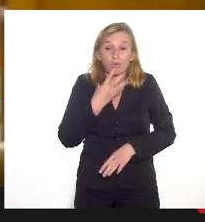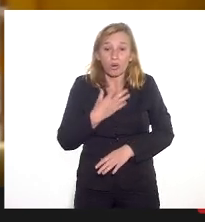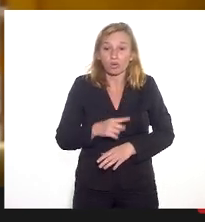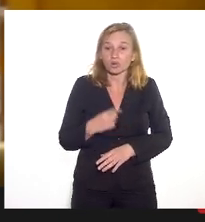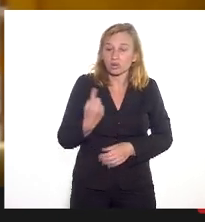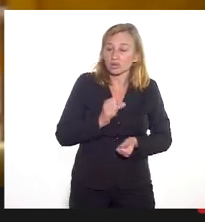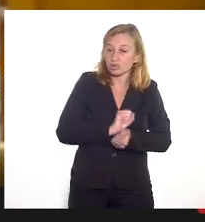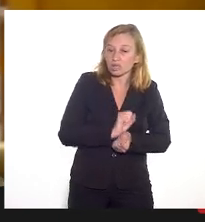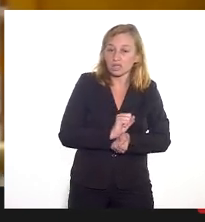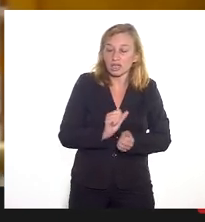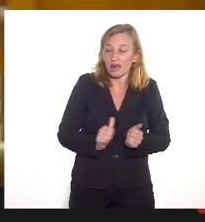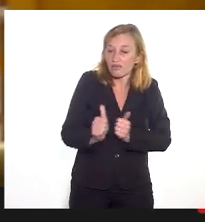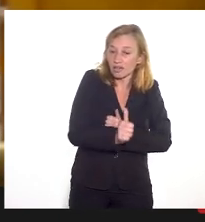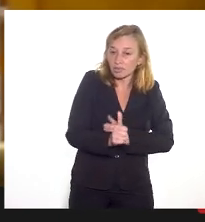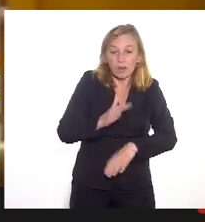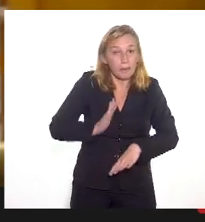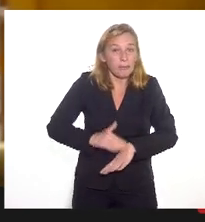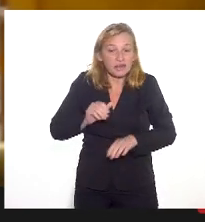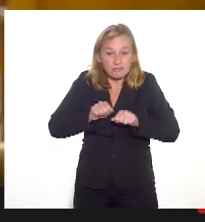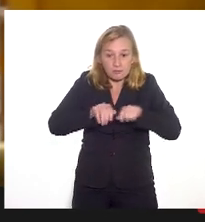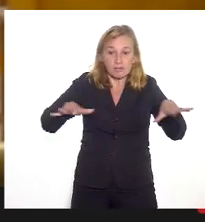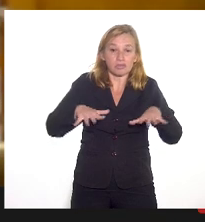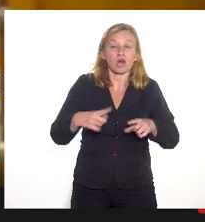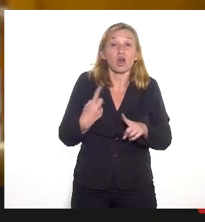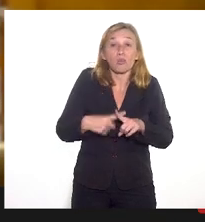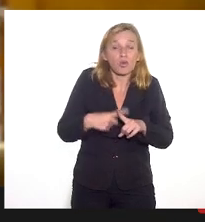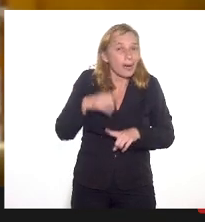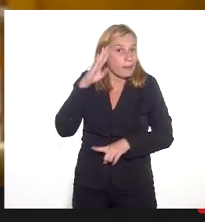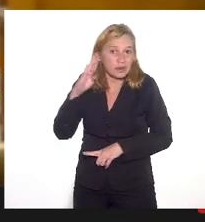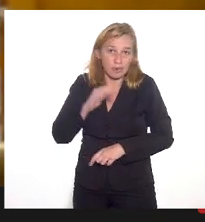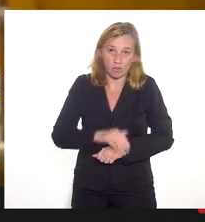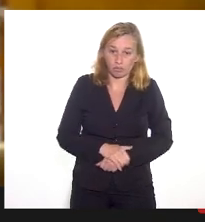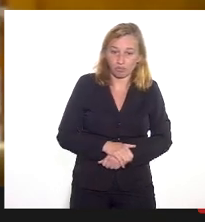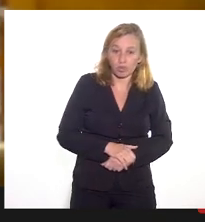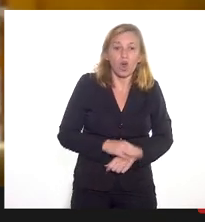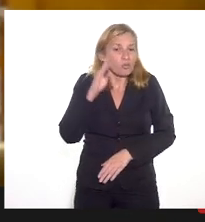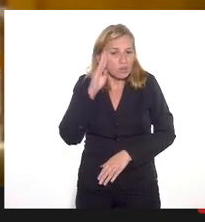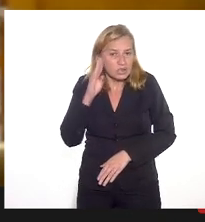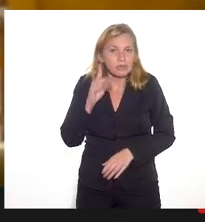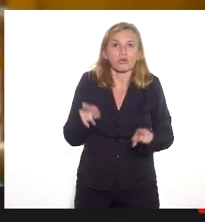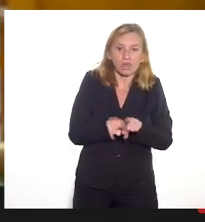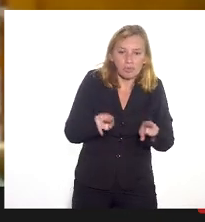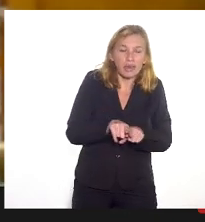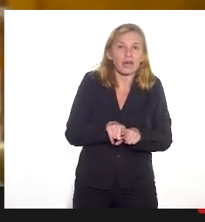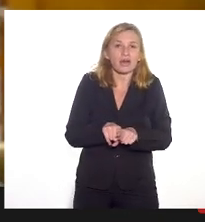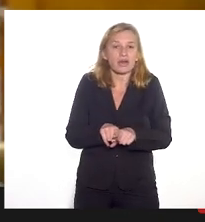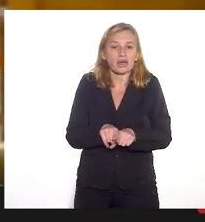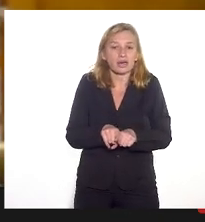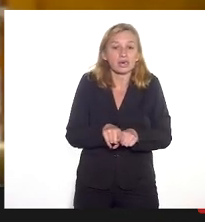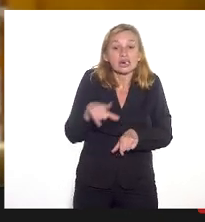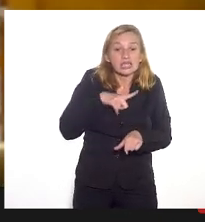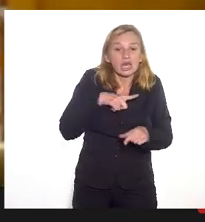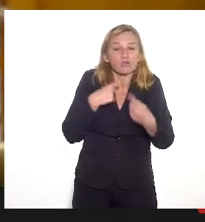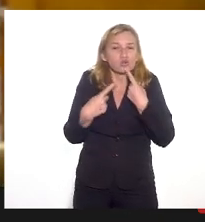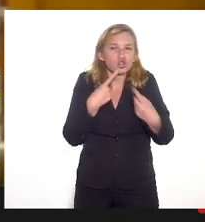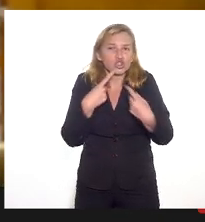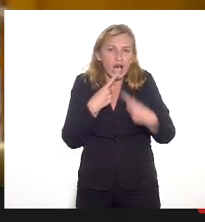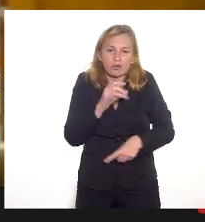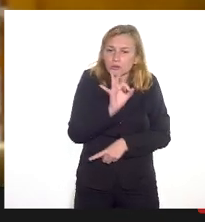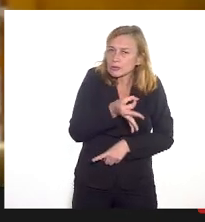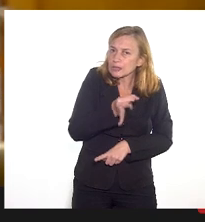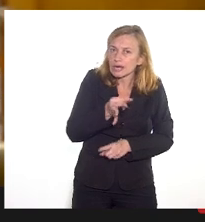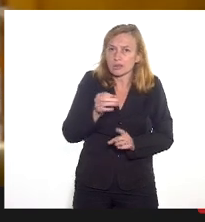que a frente ela possa ser ainda mais ampla, né? Porque isso é fundamental. E fundamental também é que haja um diálogo